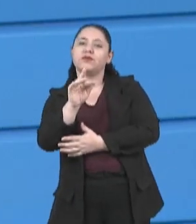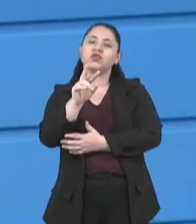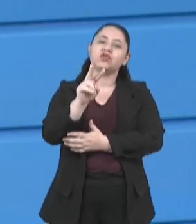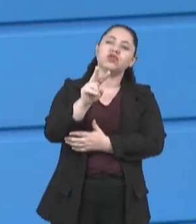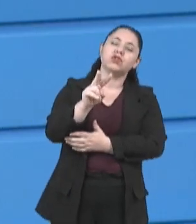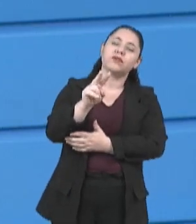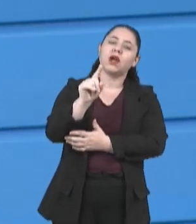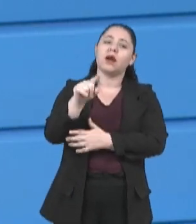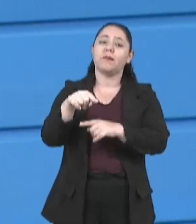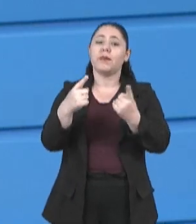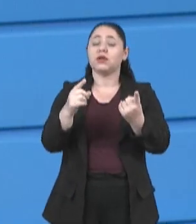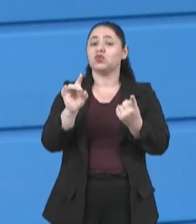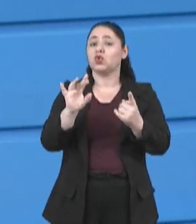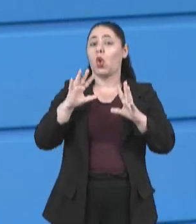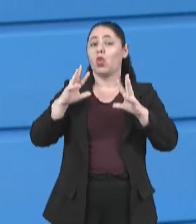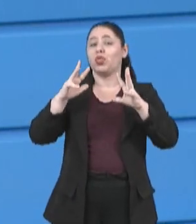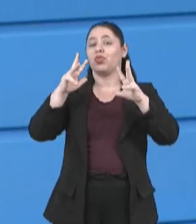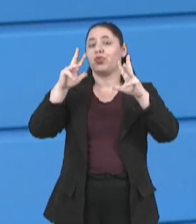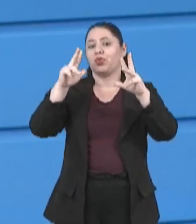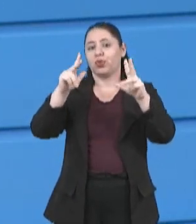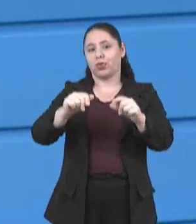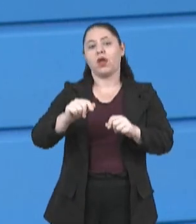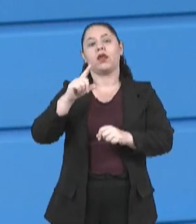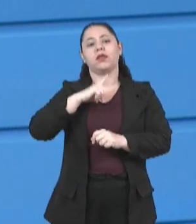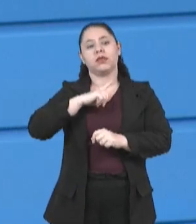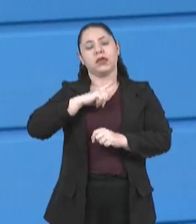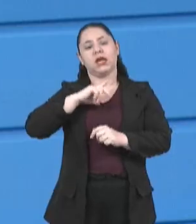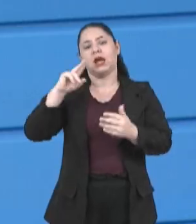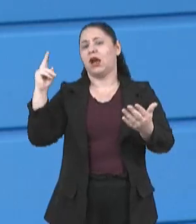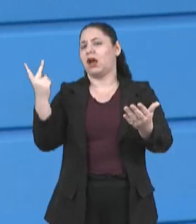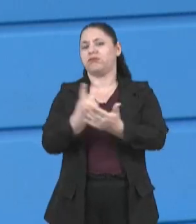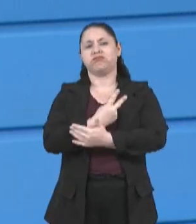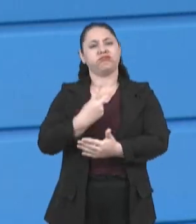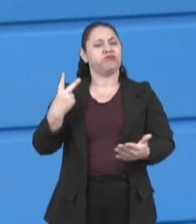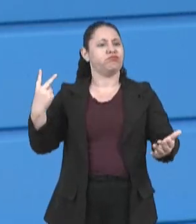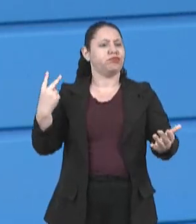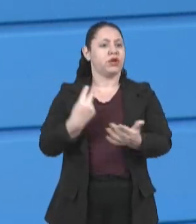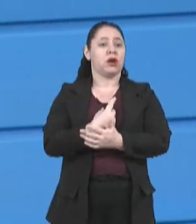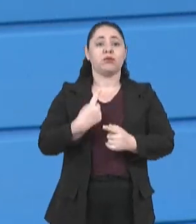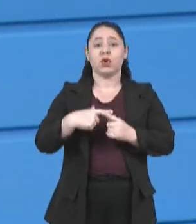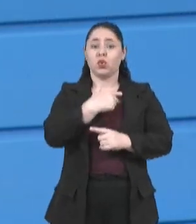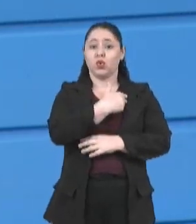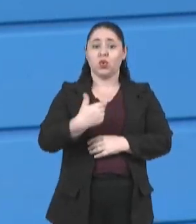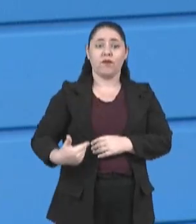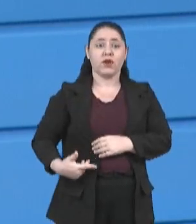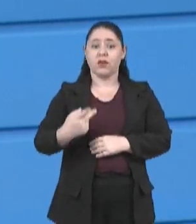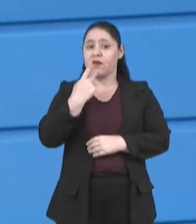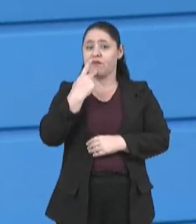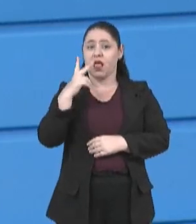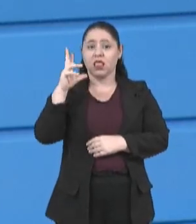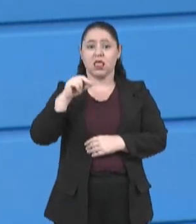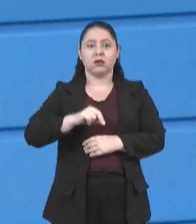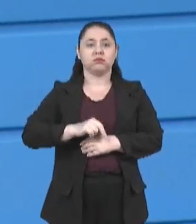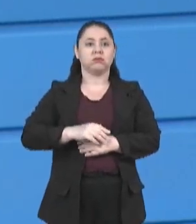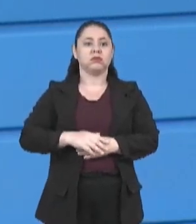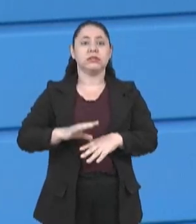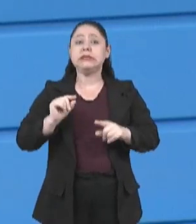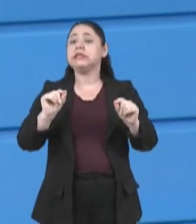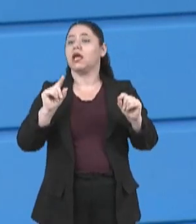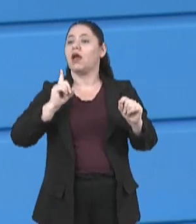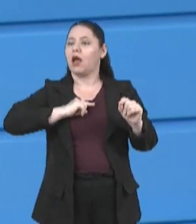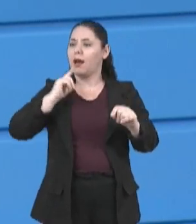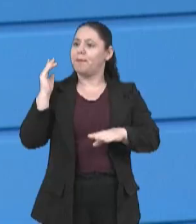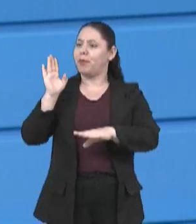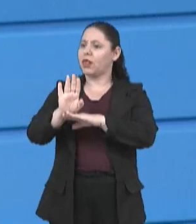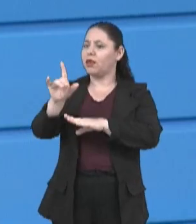esses institutos, mas todos com uma taxa de erro gigante, porque o governador se recusa a dizer a